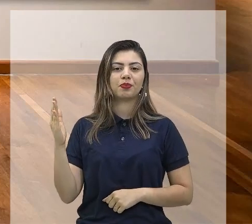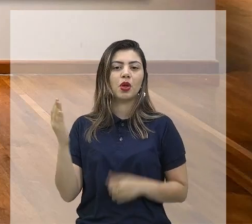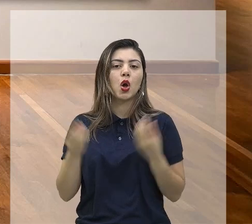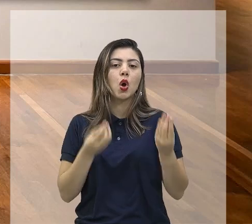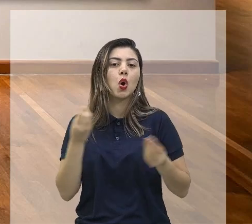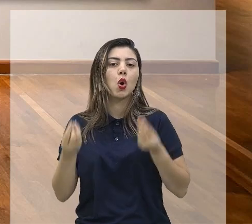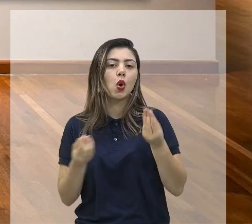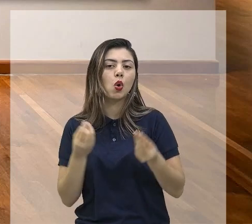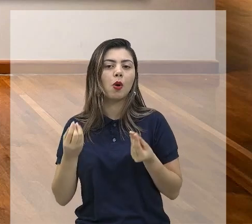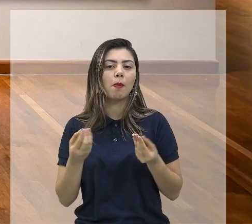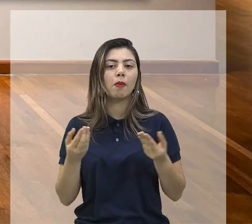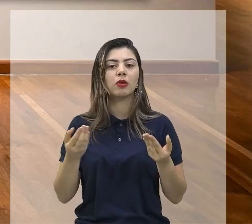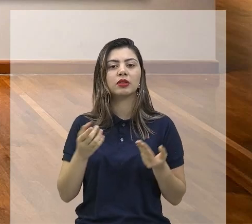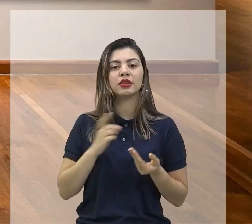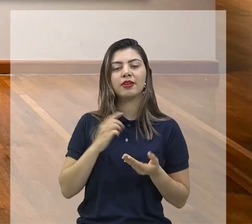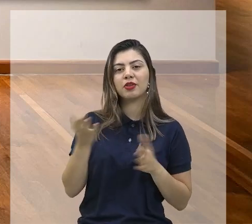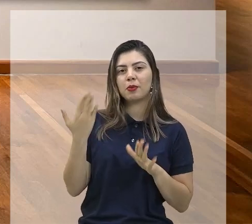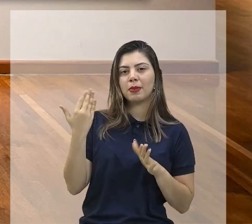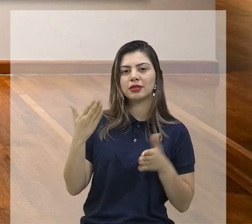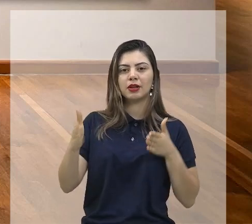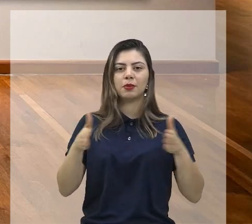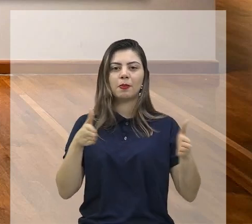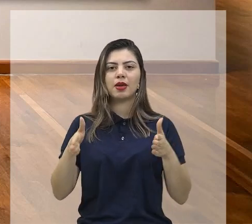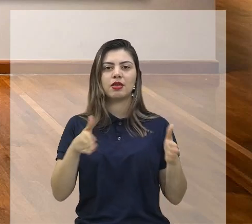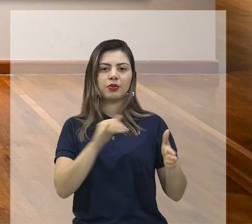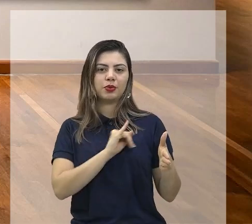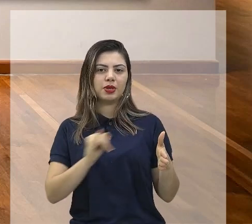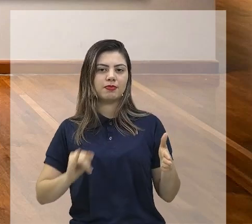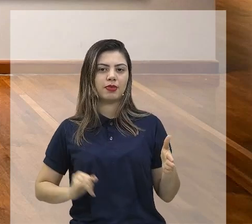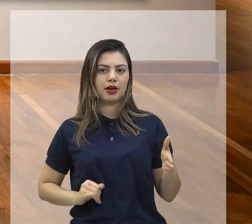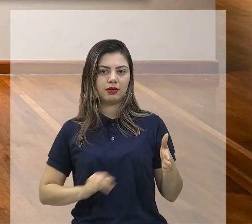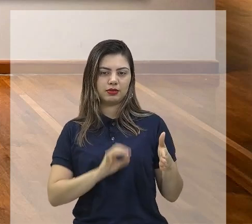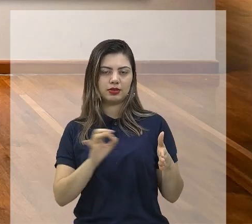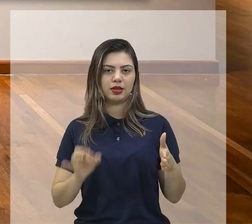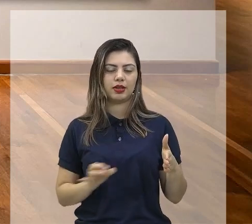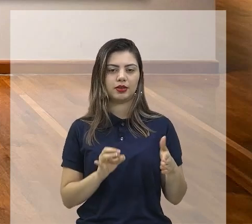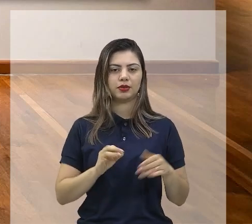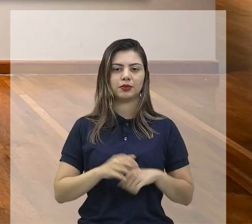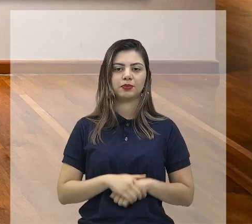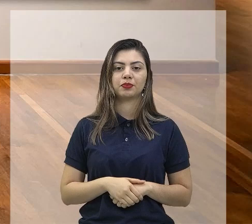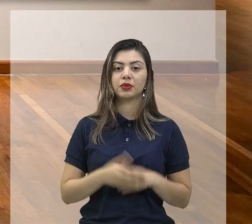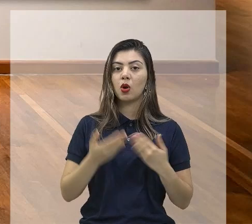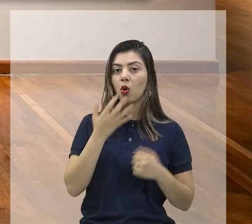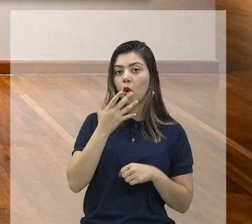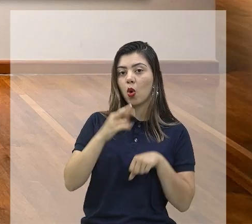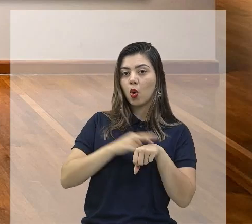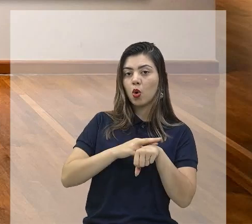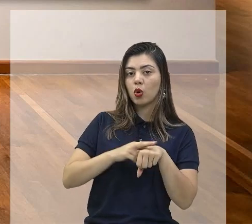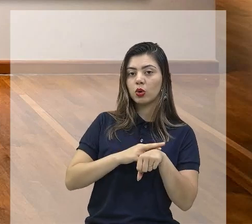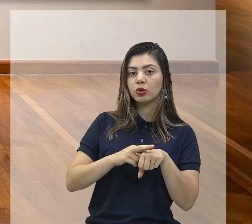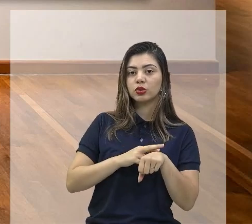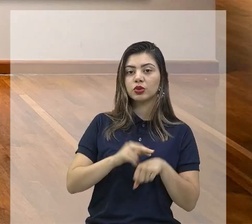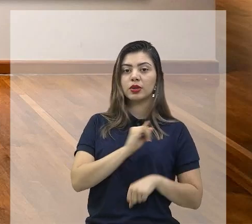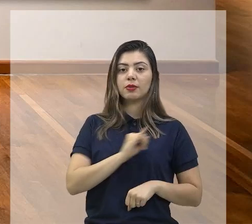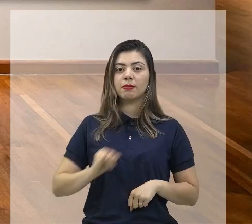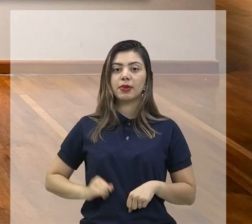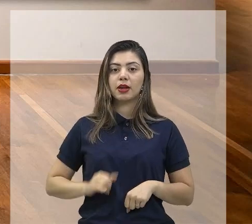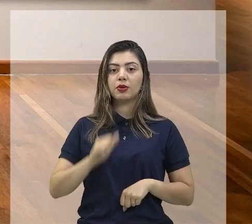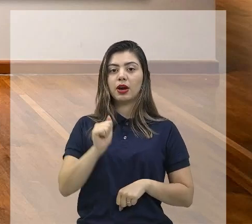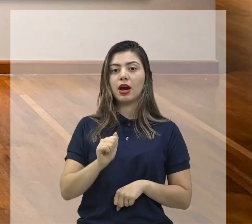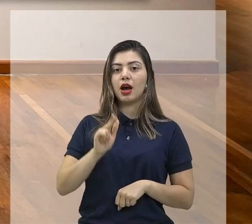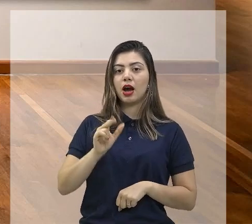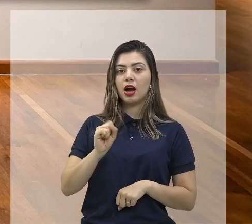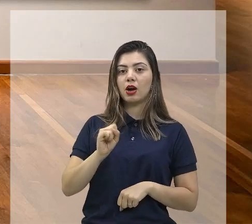ali os impérios naquele período. Então, nós temos aí, não é mesmo, em roxo, o Império Austro-Húngaro, e nós